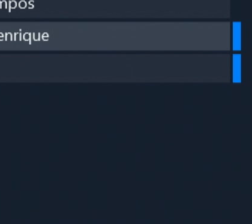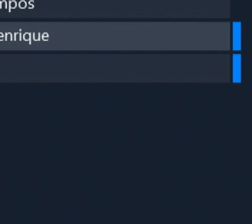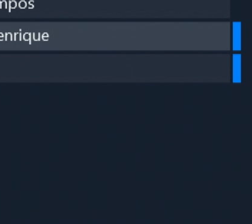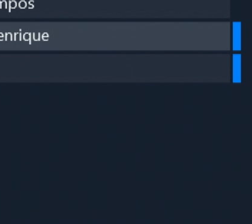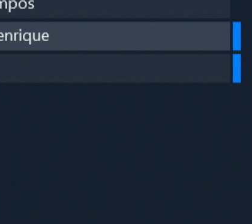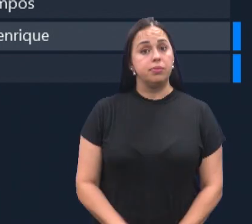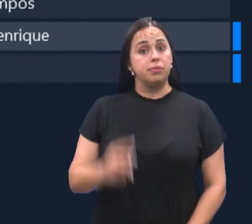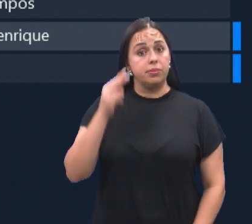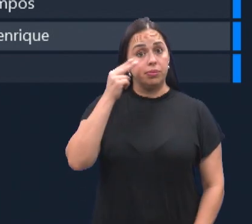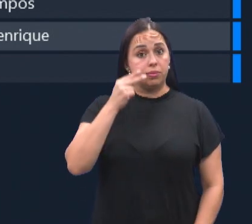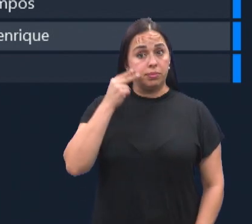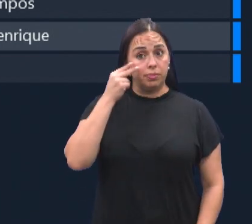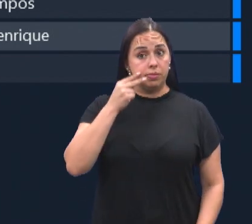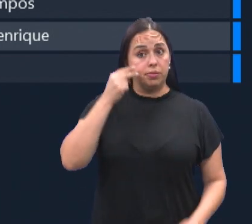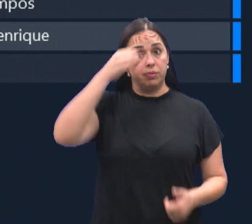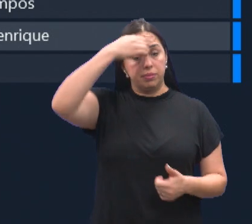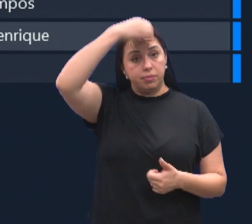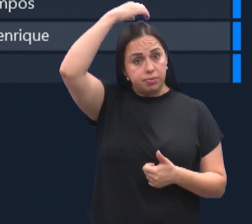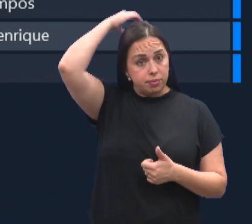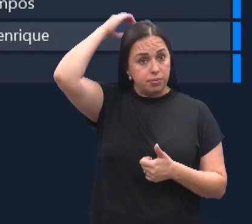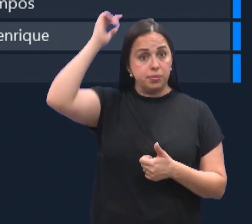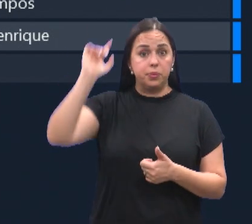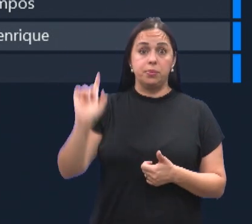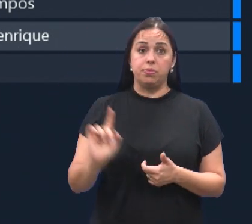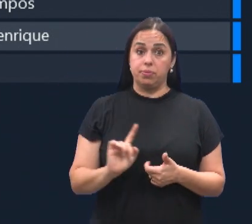Vereador Carlos Abranches.